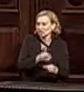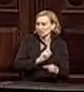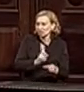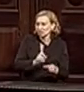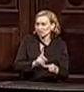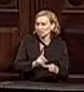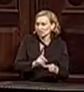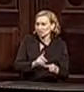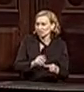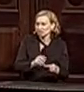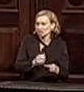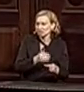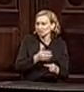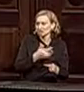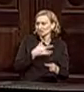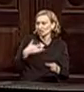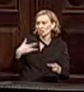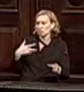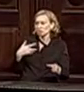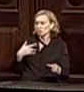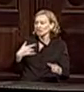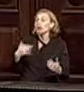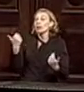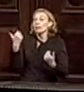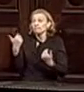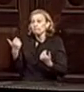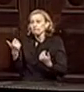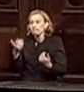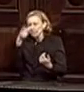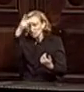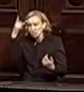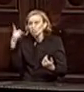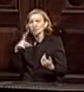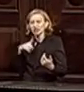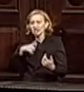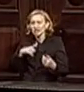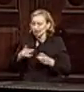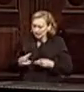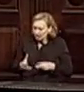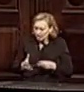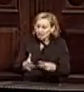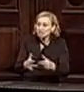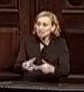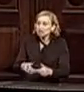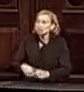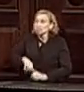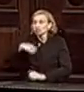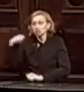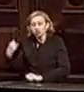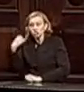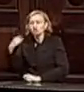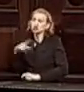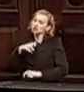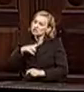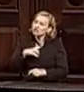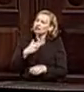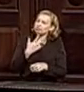câncer precisa de um tratamento com a maior brevidade. Quem tem